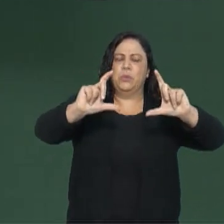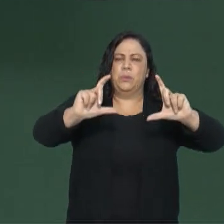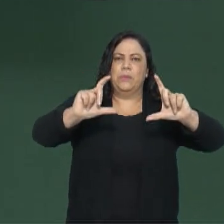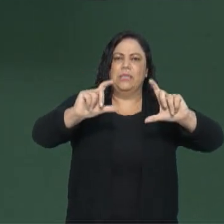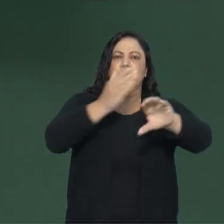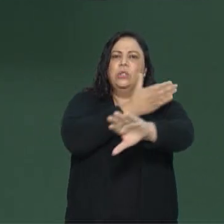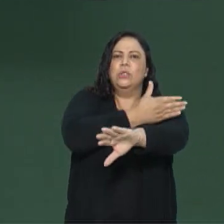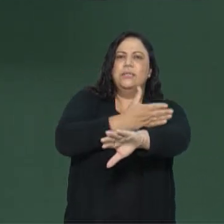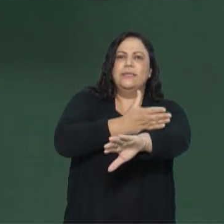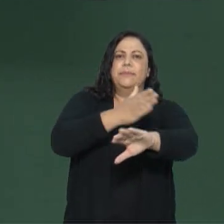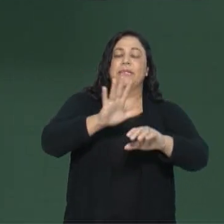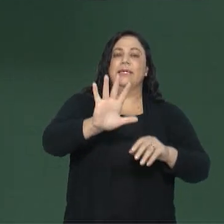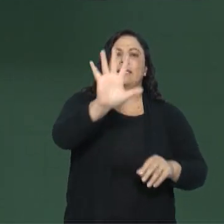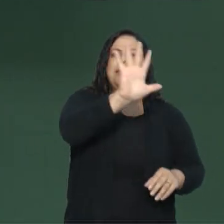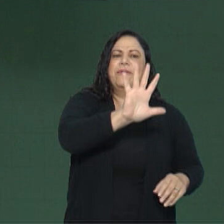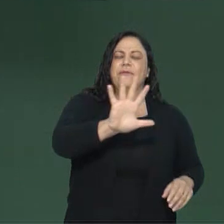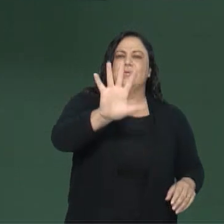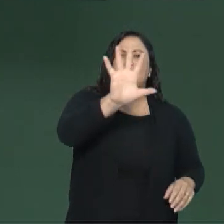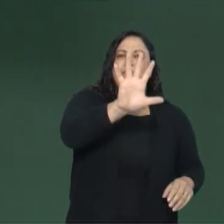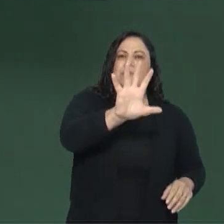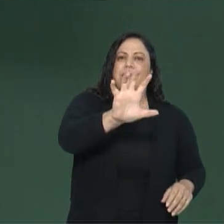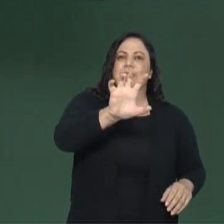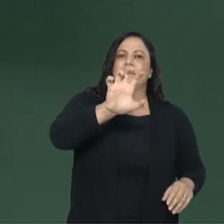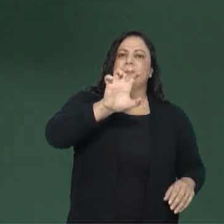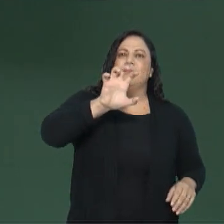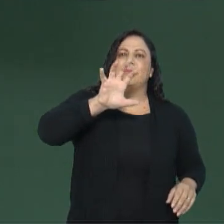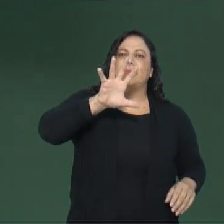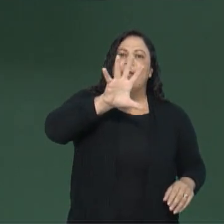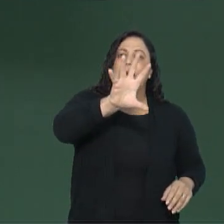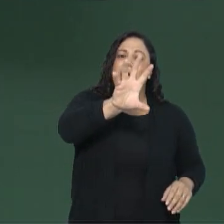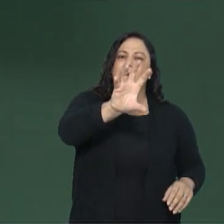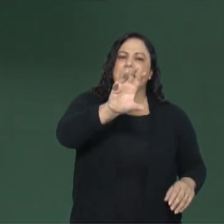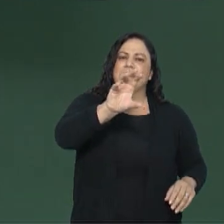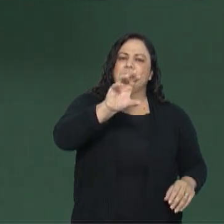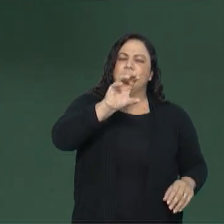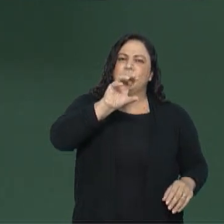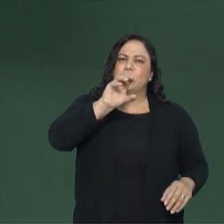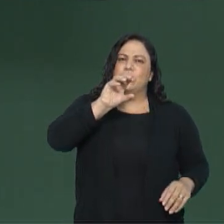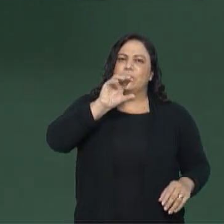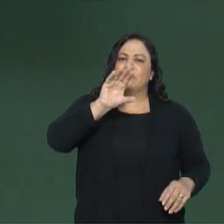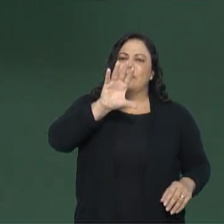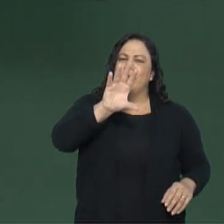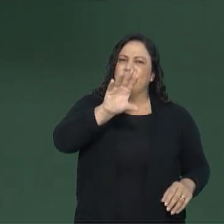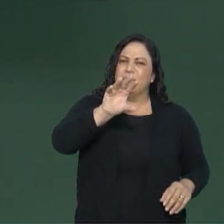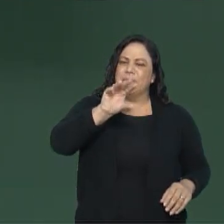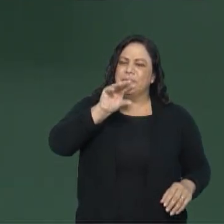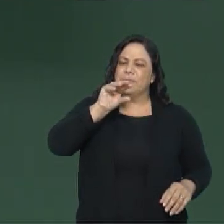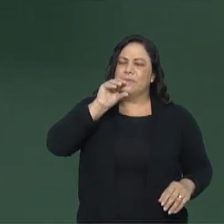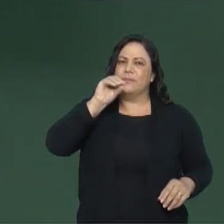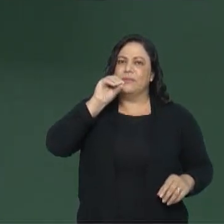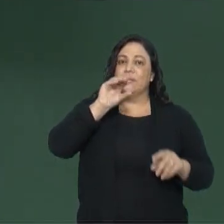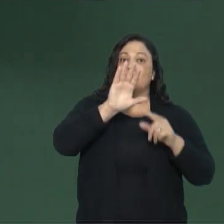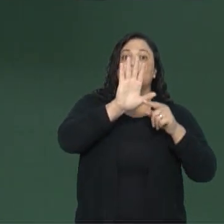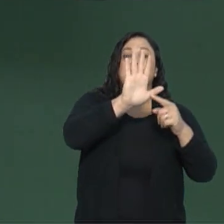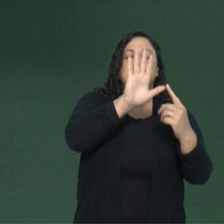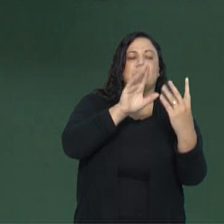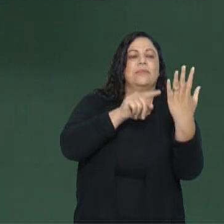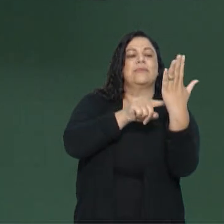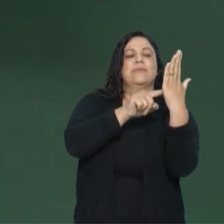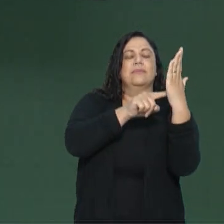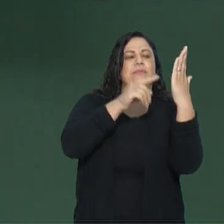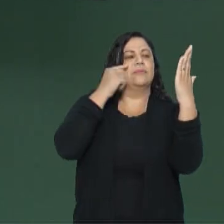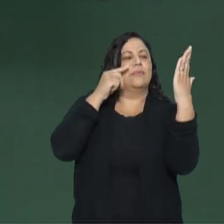maior enquanto eu estou próximo e quando eu me afasto, parece que ela fica mais fraca, menor. Só que a imagem é a